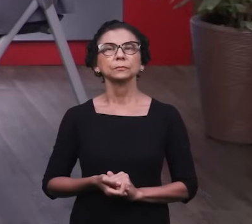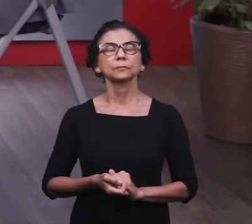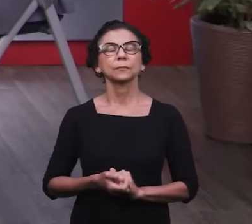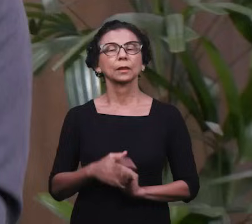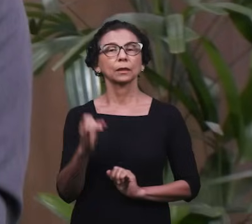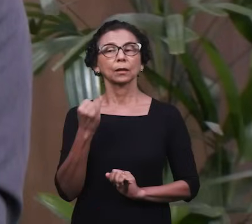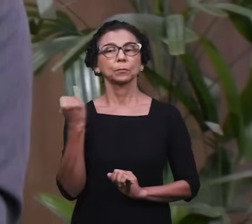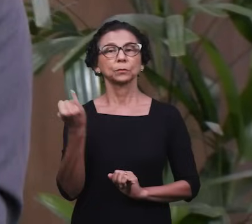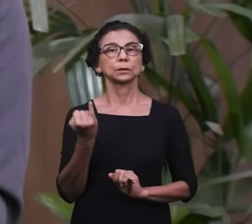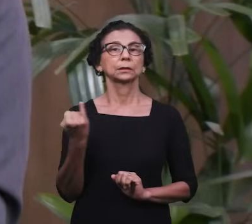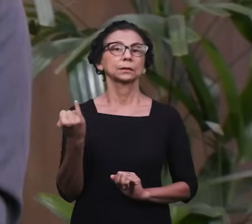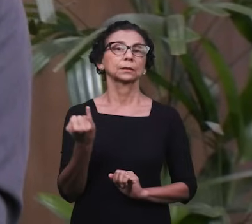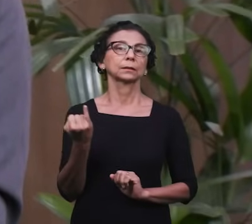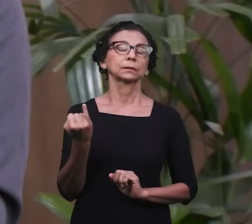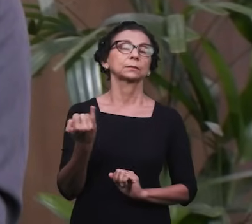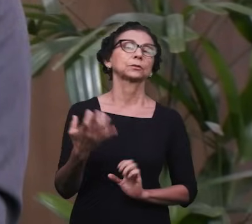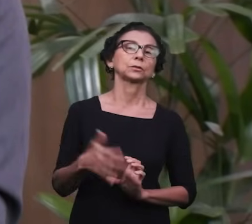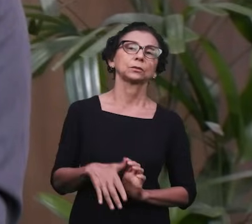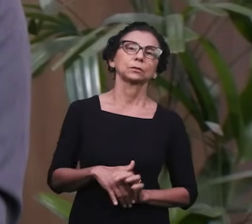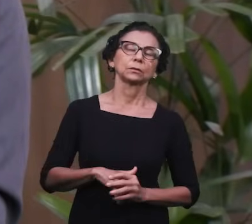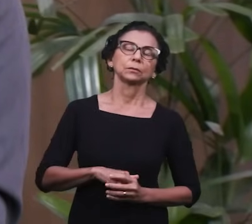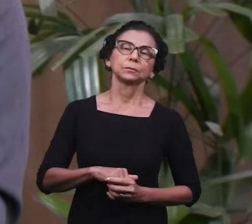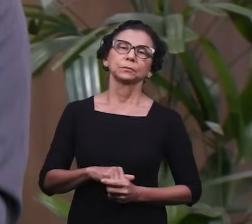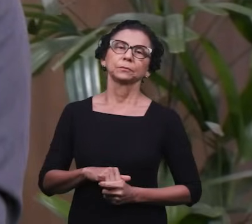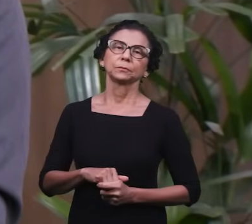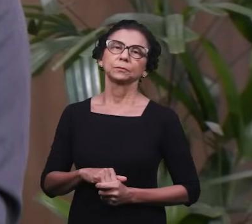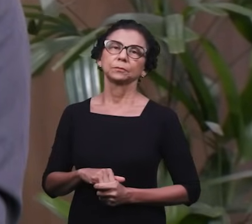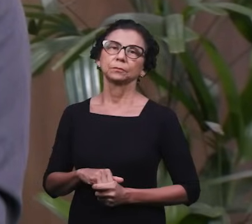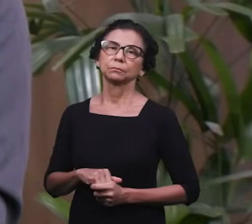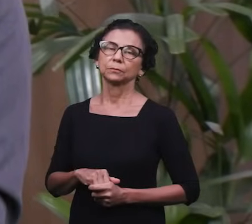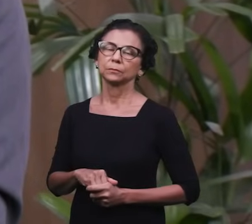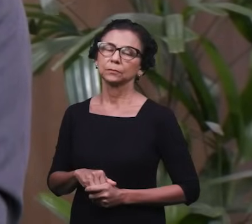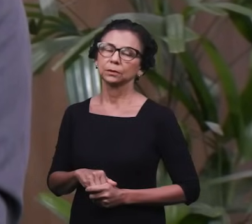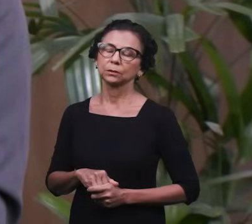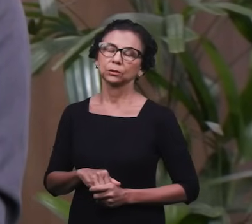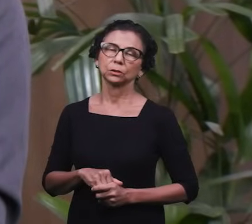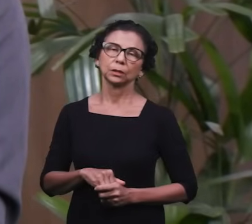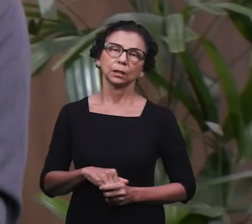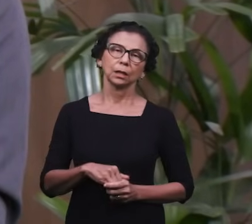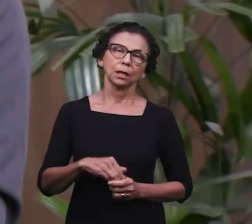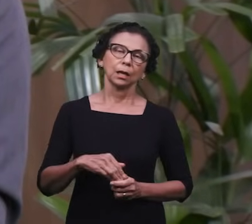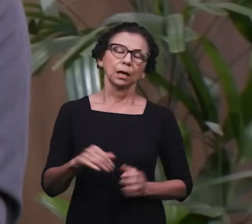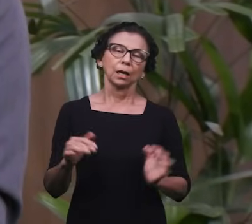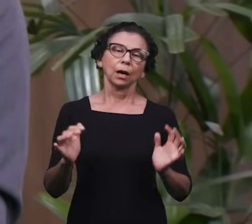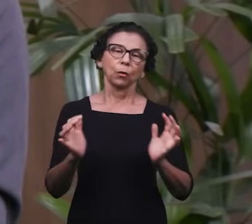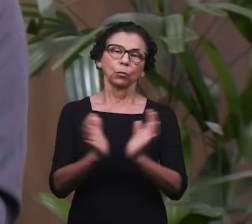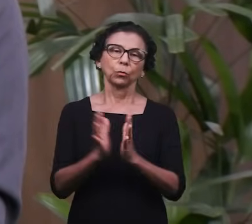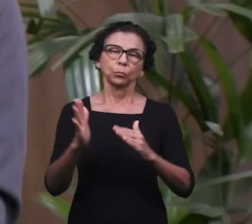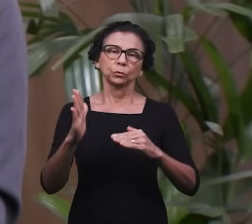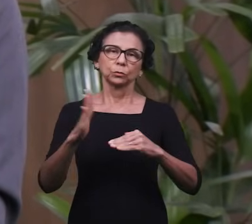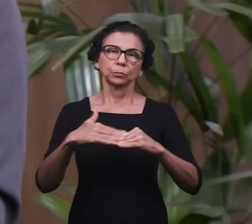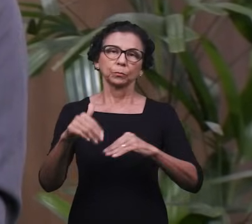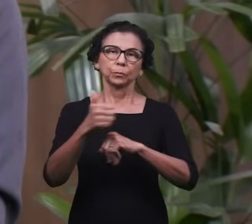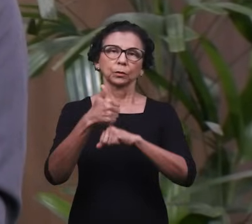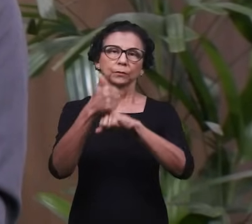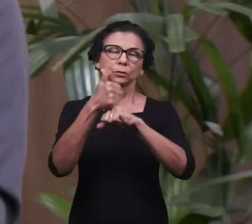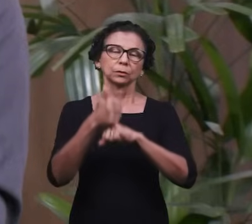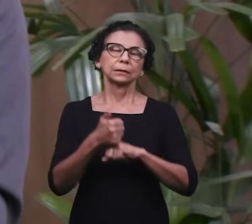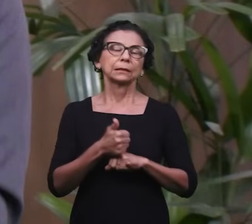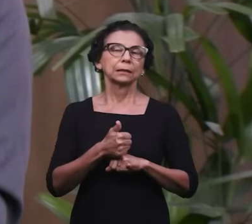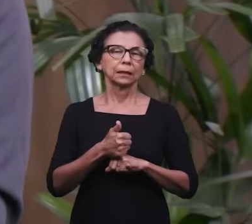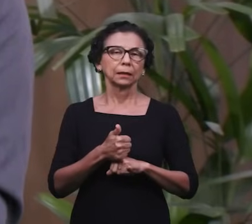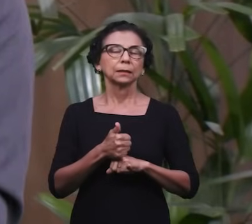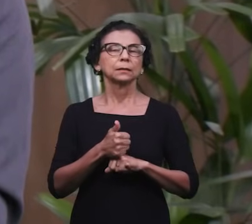levar, né, a todos esses profissionais, né, que todos em conjunto são importantes, né,